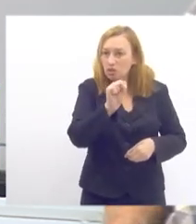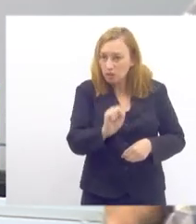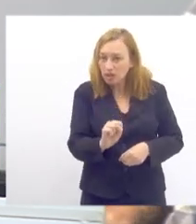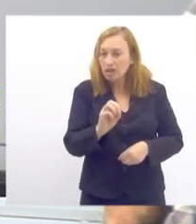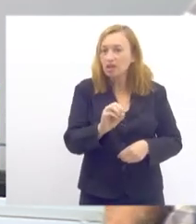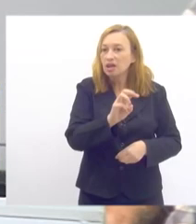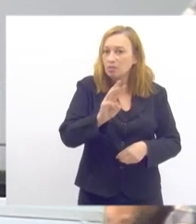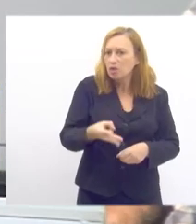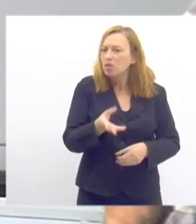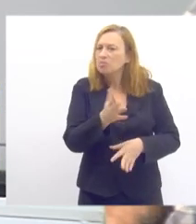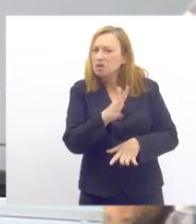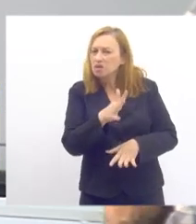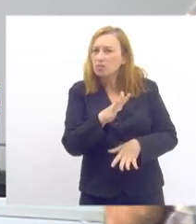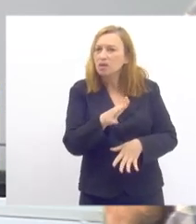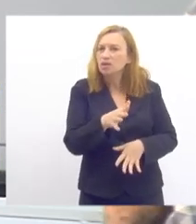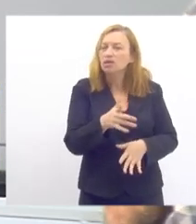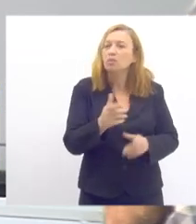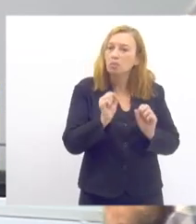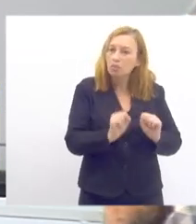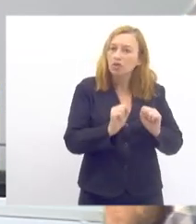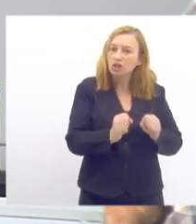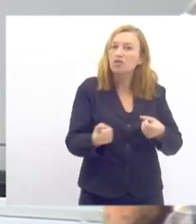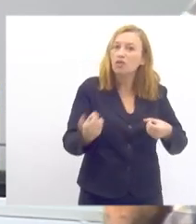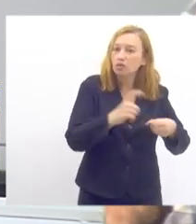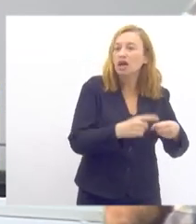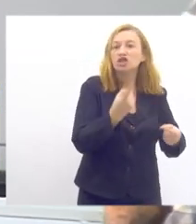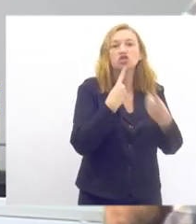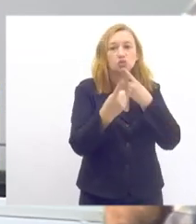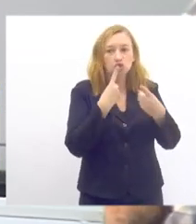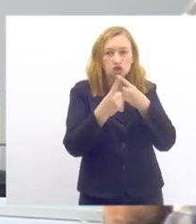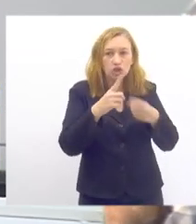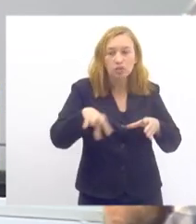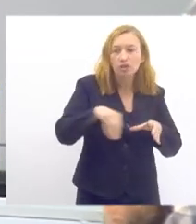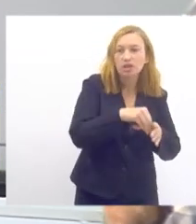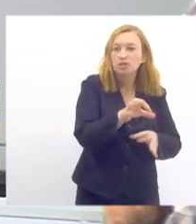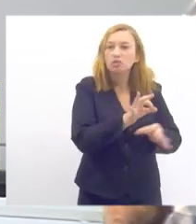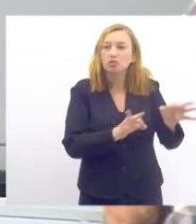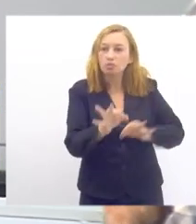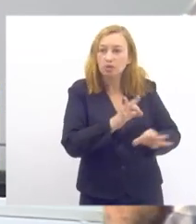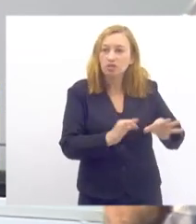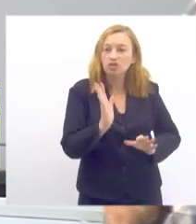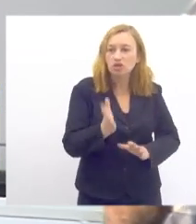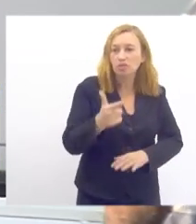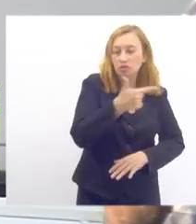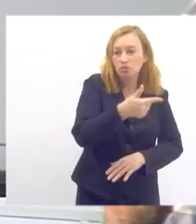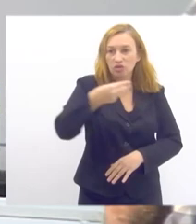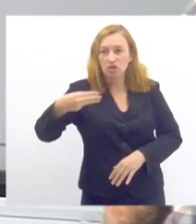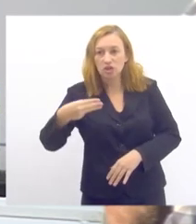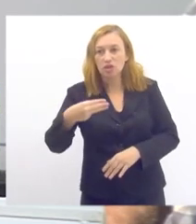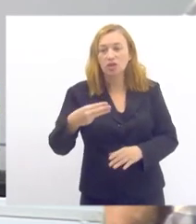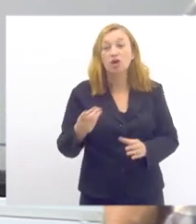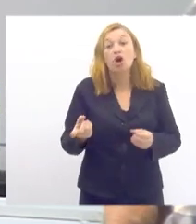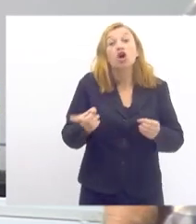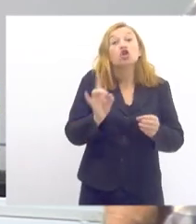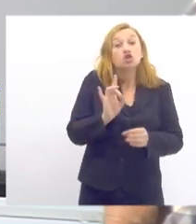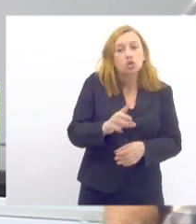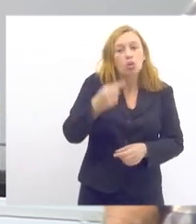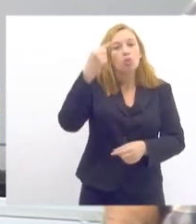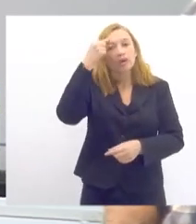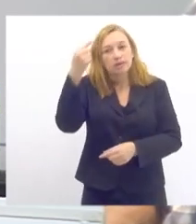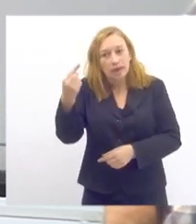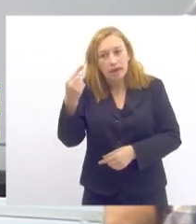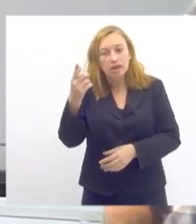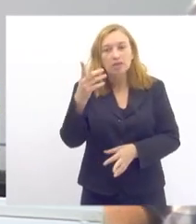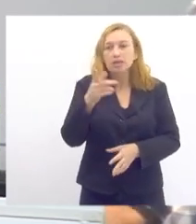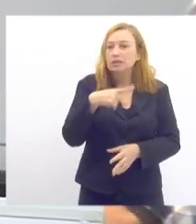milhões ou algo parecido, e que a gente poderia voltar a discutir a implantação do plano já para 2023. Volto a dizer, apenas uma ideia, não